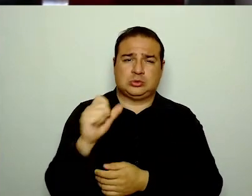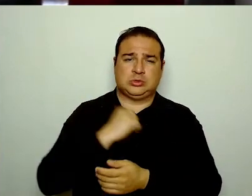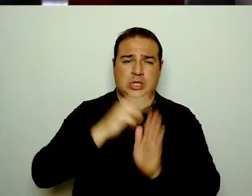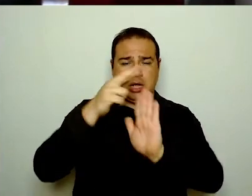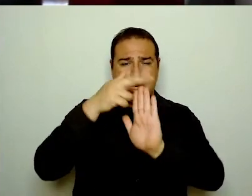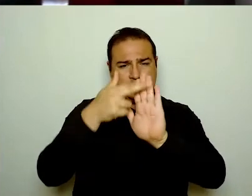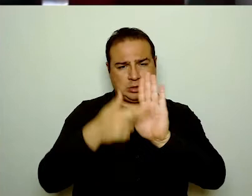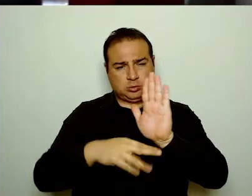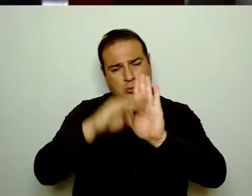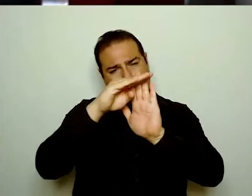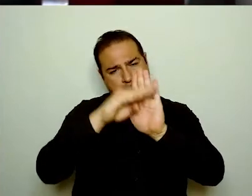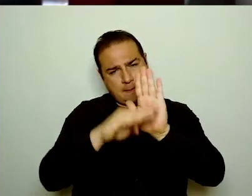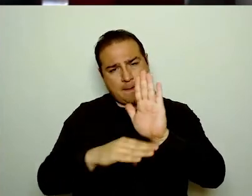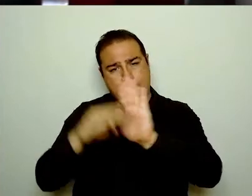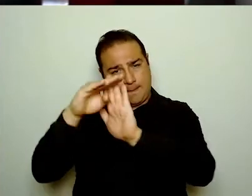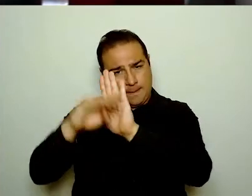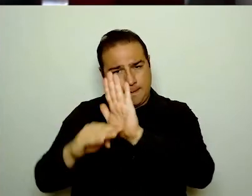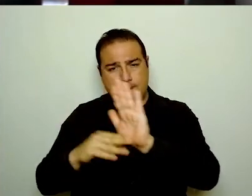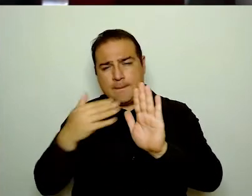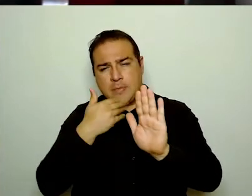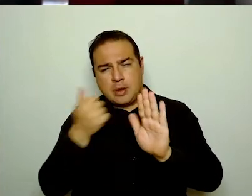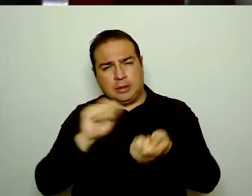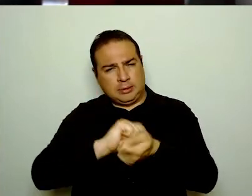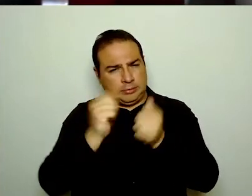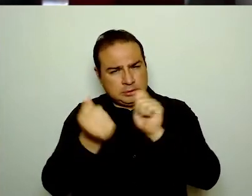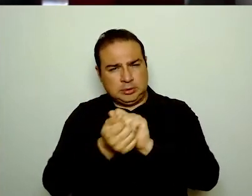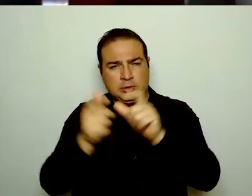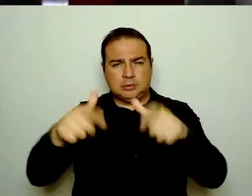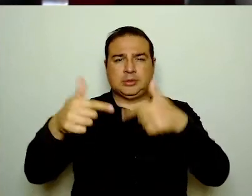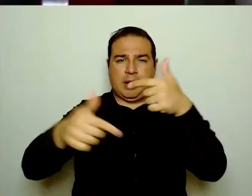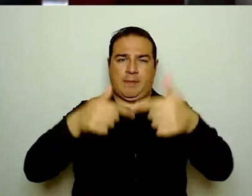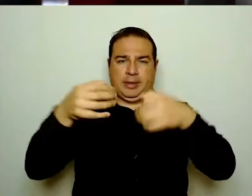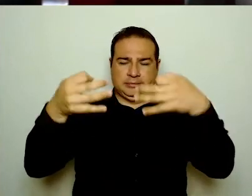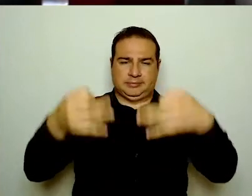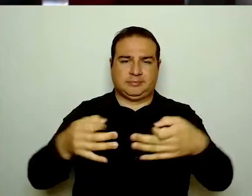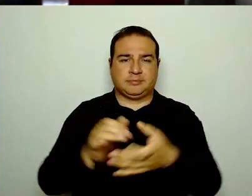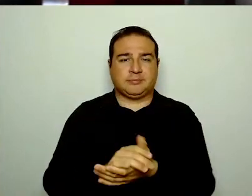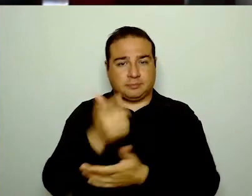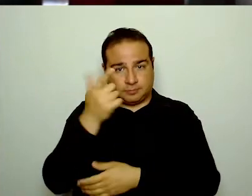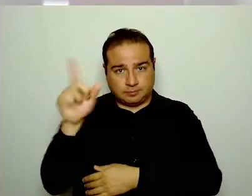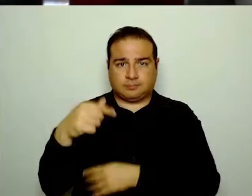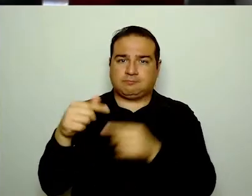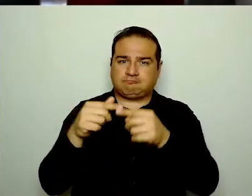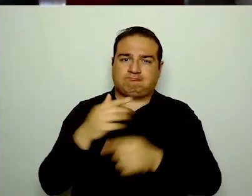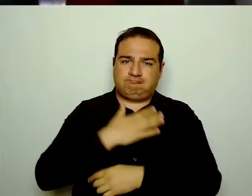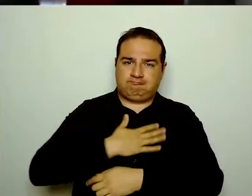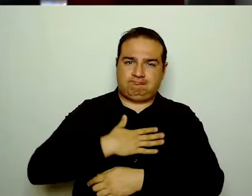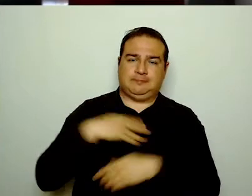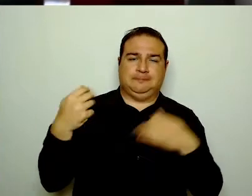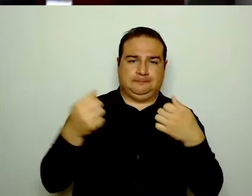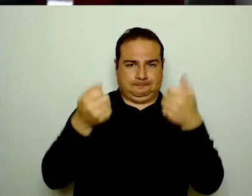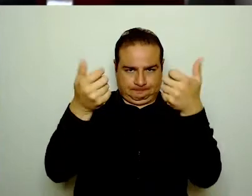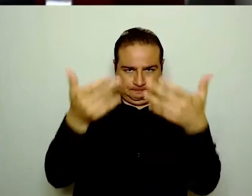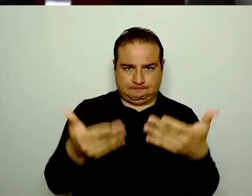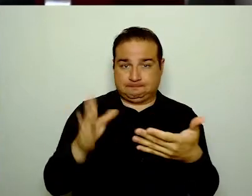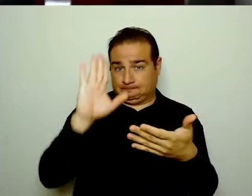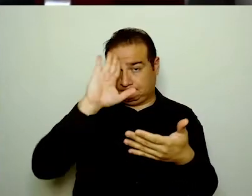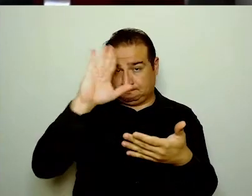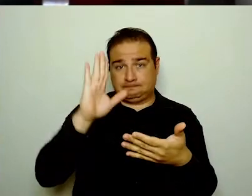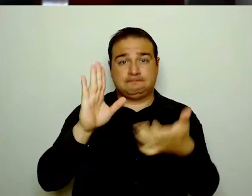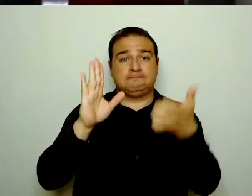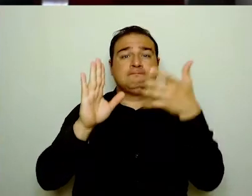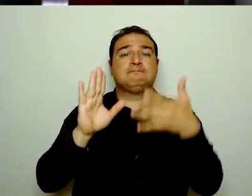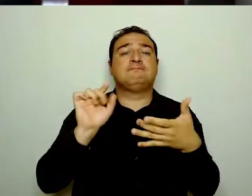terem em mãos uma relação de todos os mesários melhor adaptados àquela função. Outro aspecto que eu gostaria também